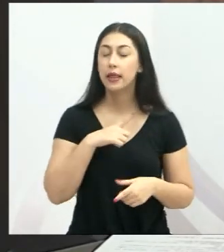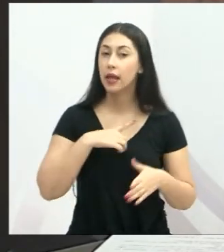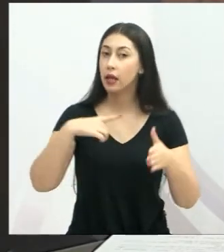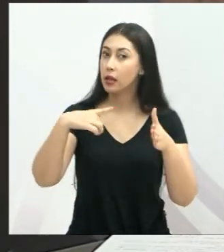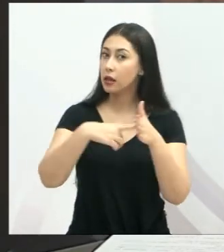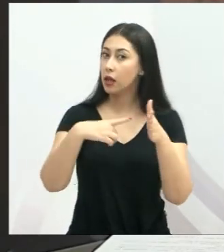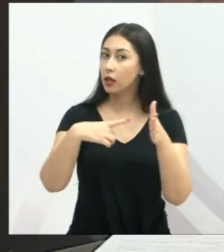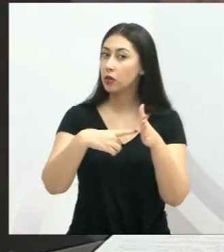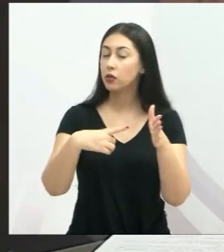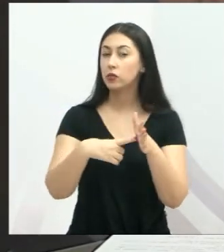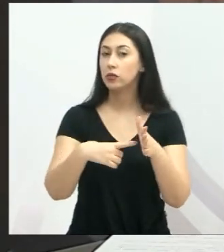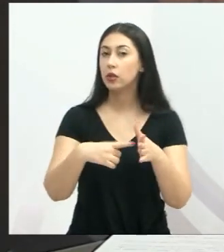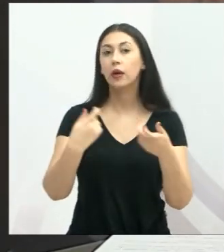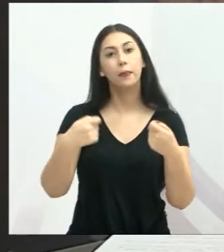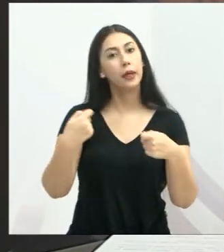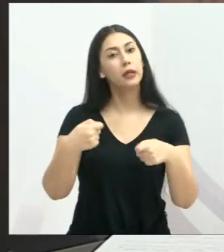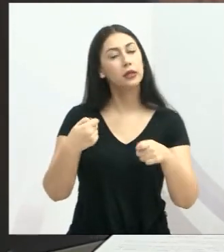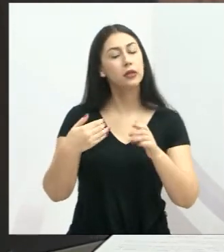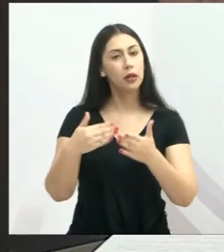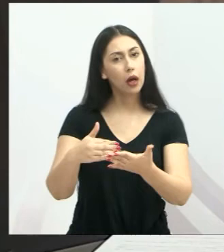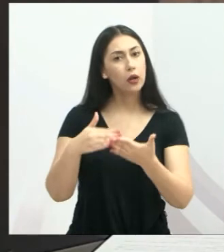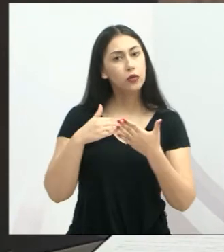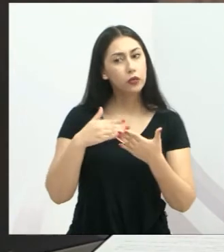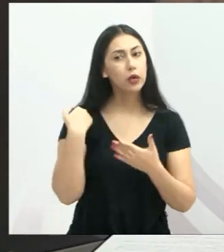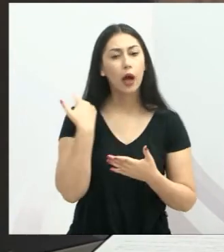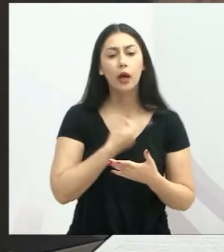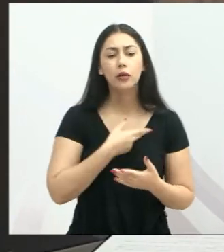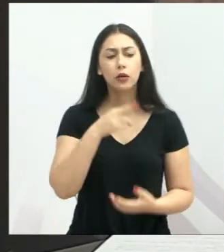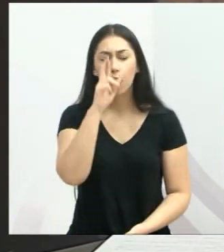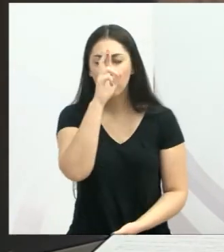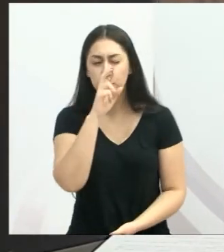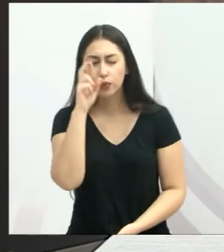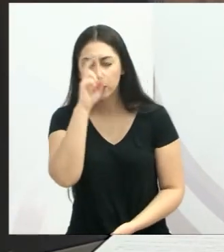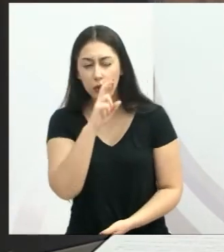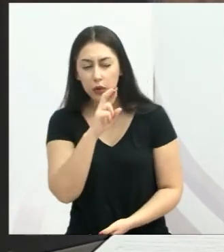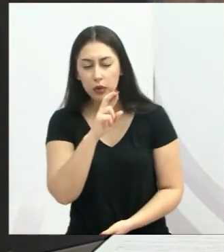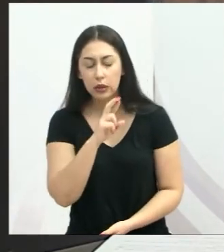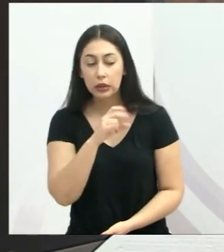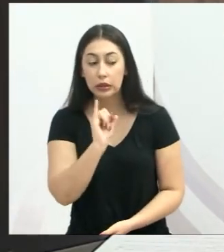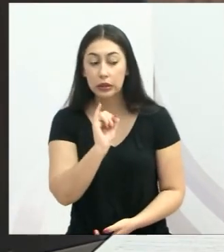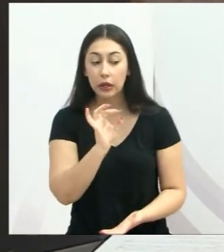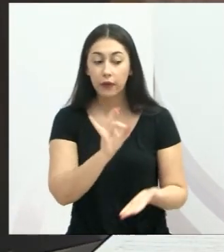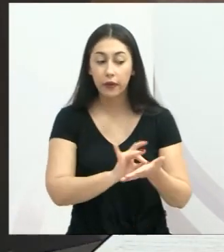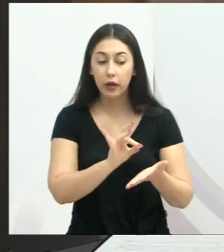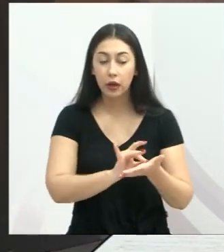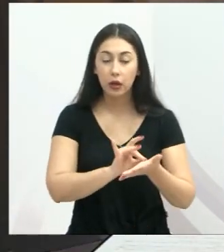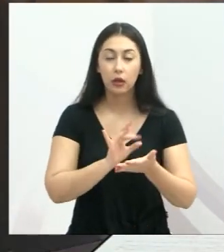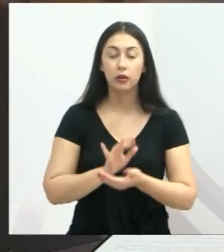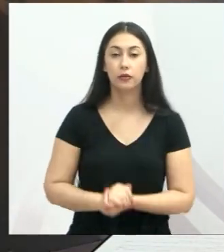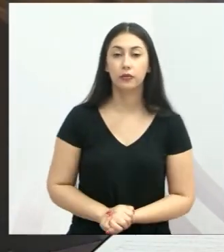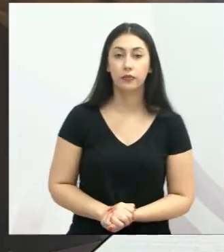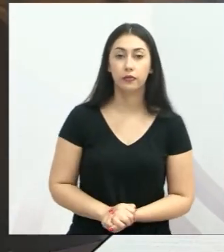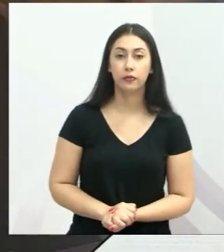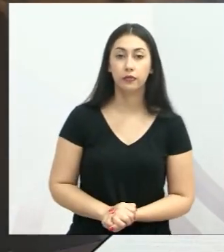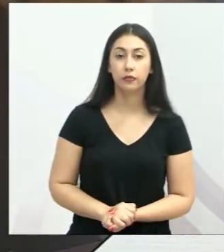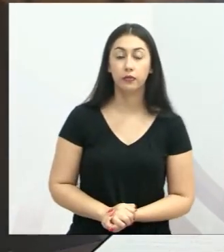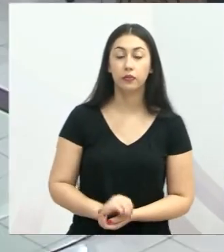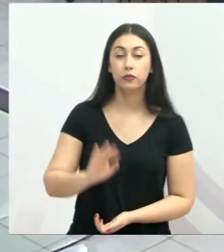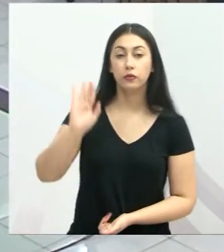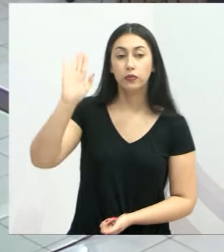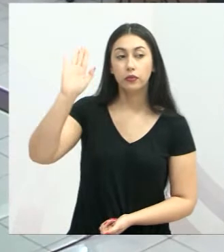também precisa da ajuda aí de todos para a gente apurar esses últimos acontecimentos aí. Senhor